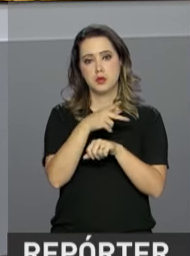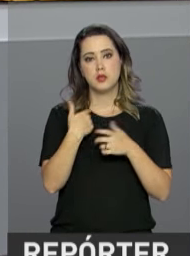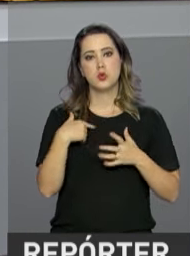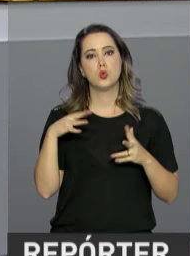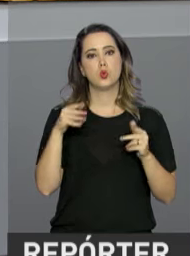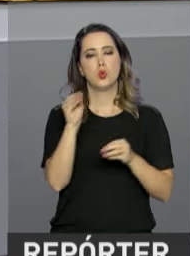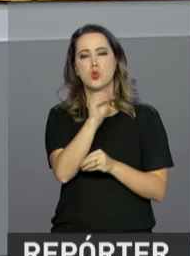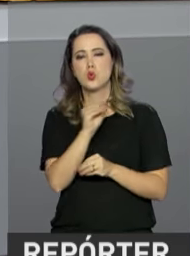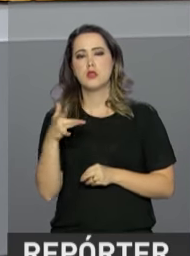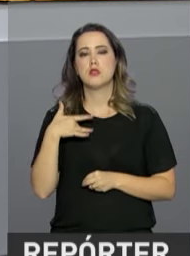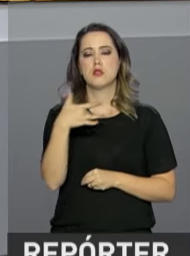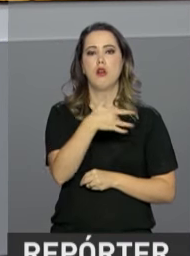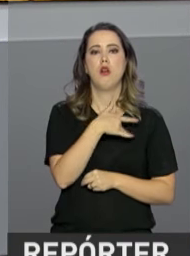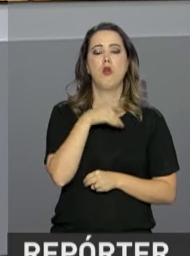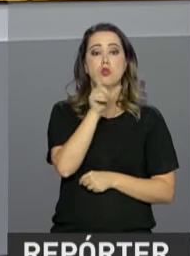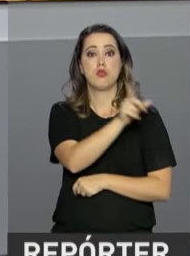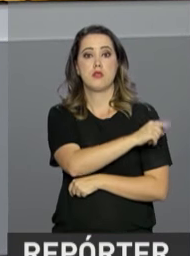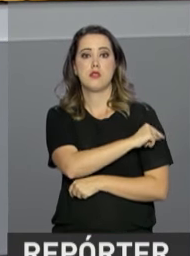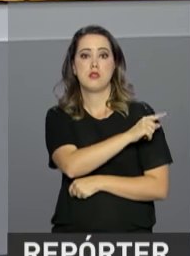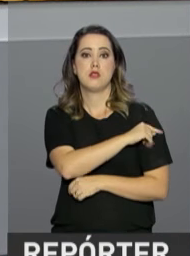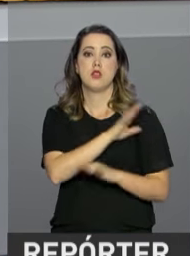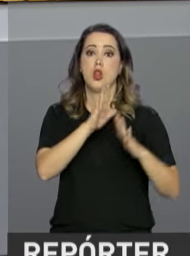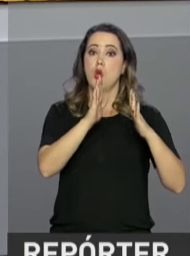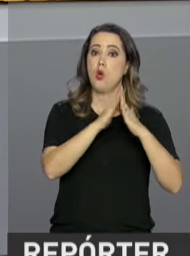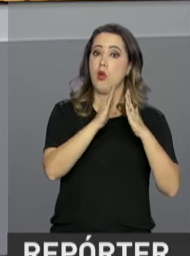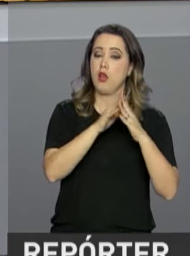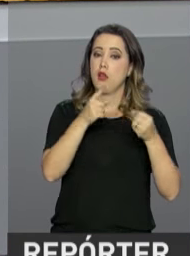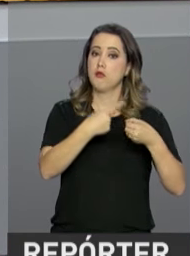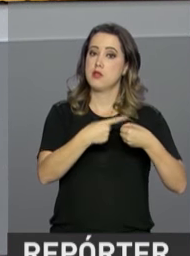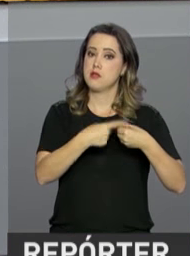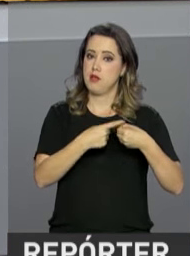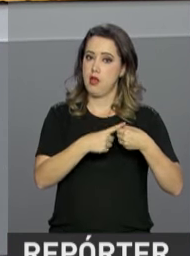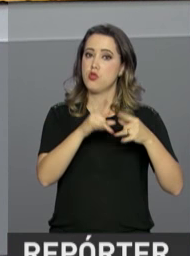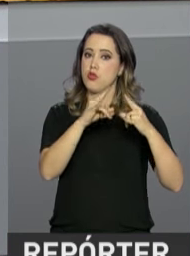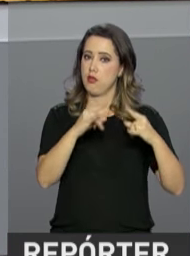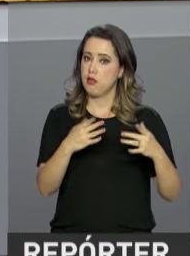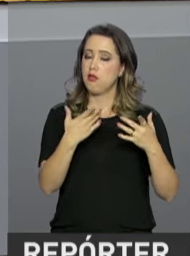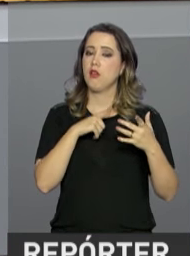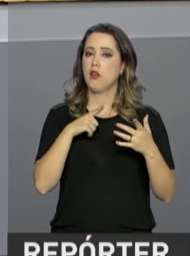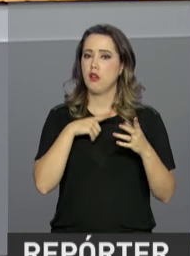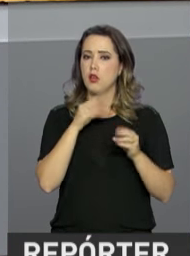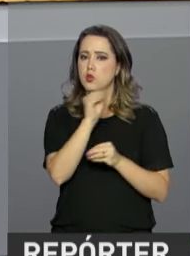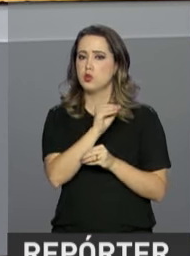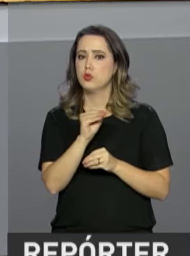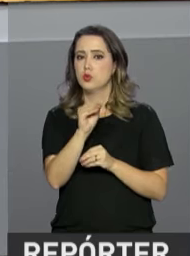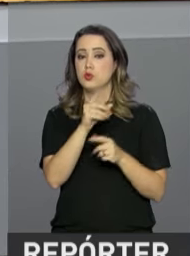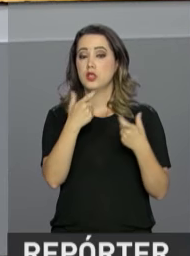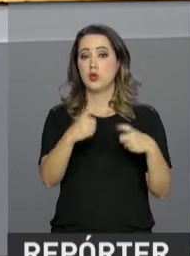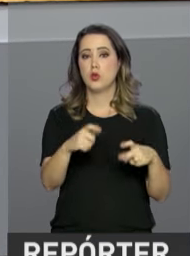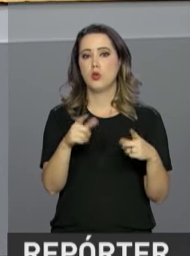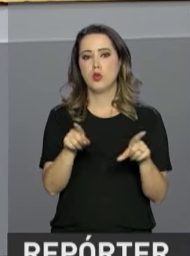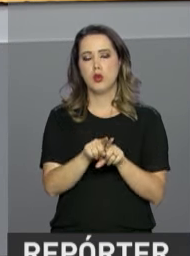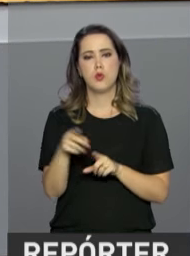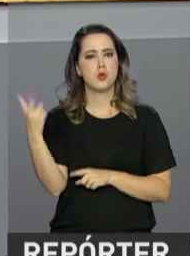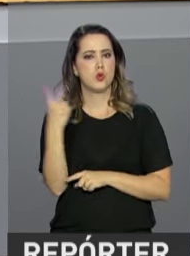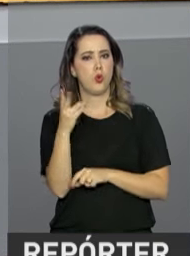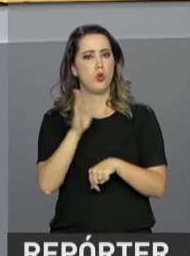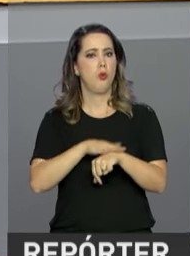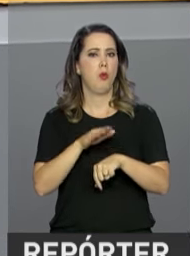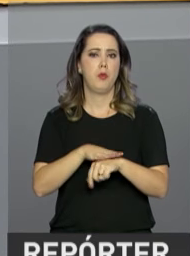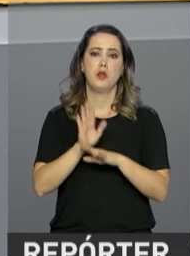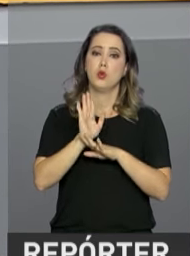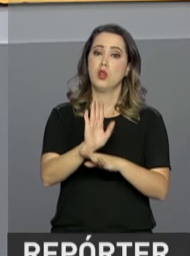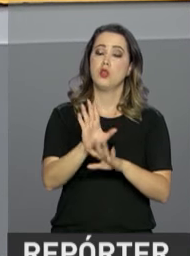por exame de saúde, são imunizados, abrigados na cidade de destino e acompanhados nos abrigos. Essa é a segunda etapa da